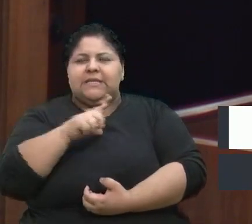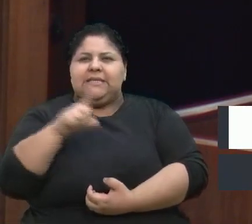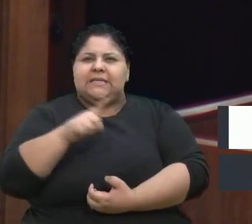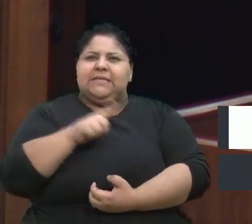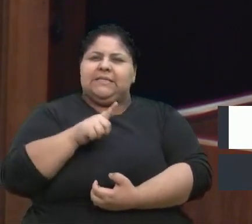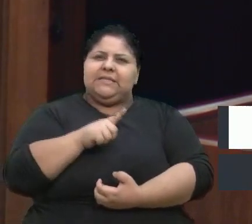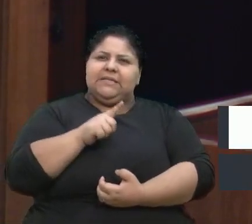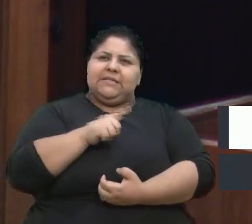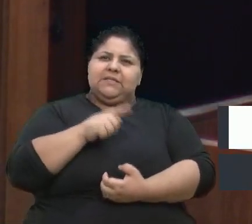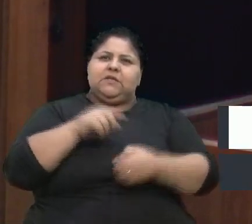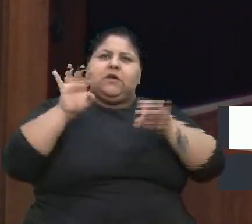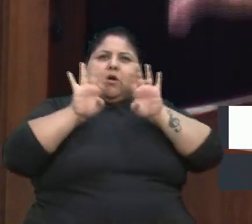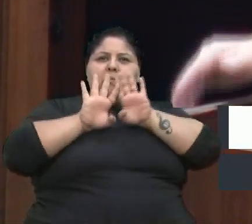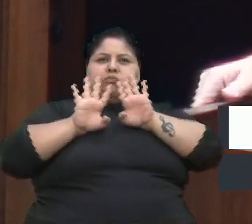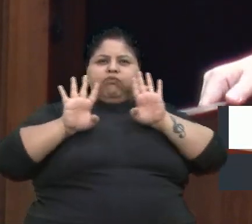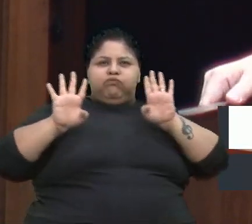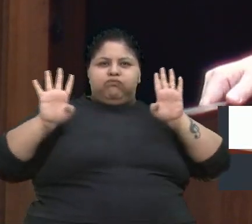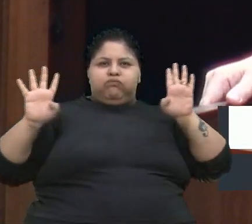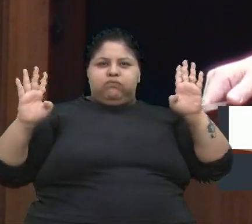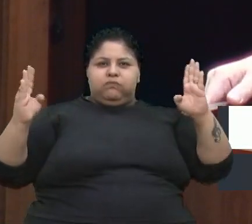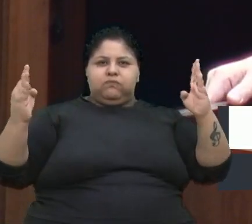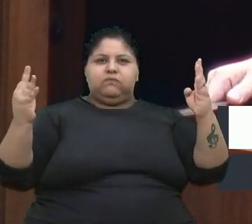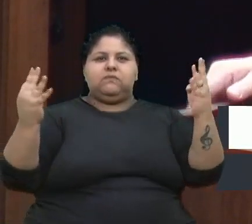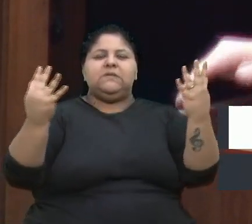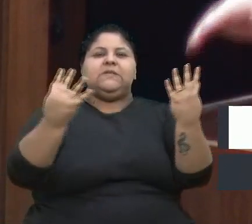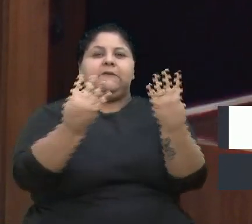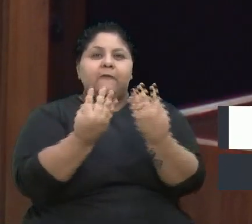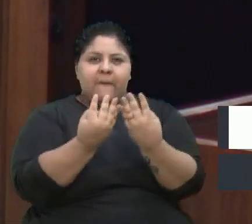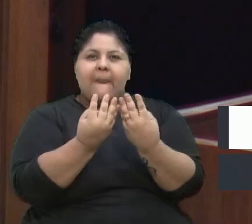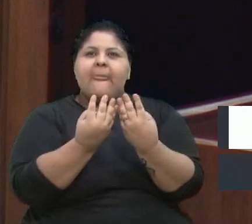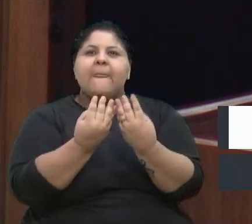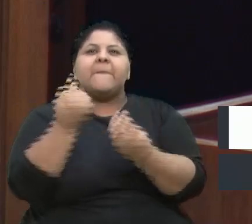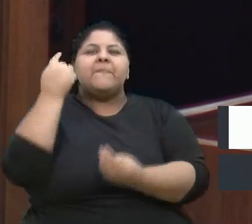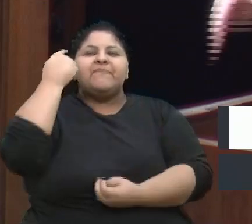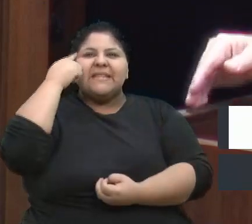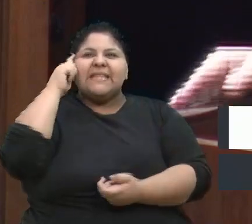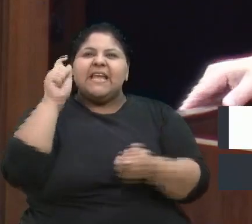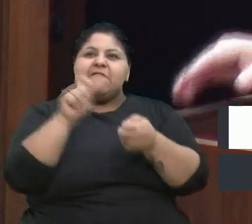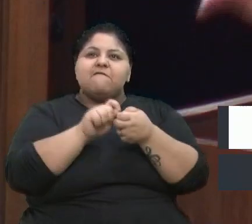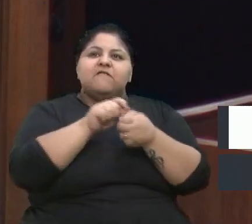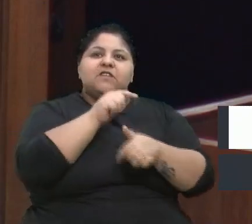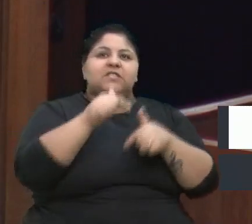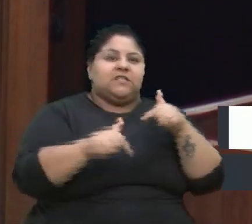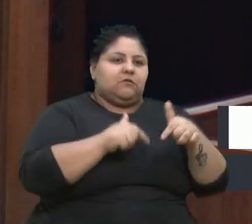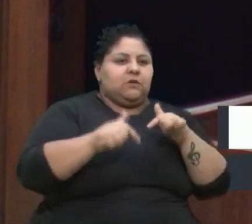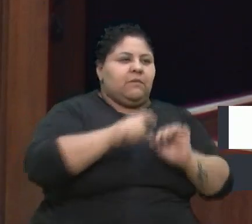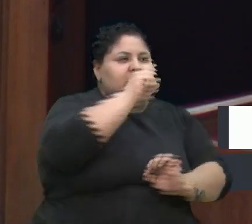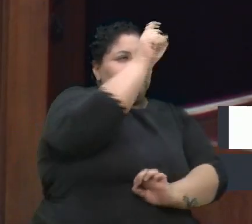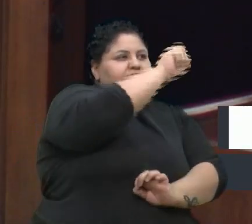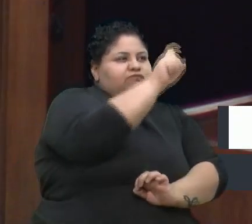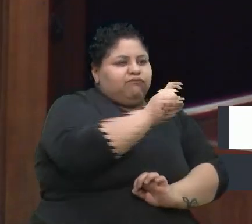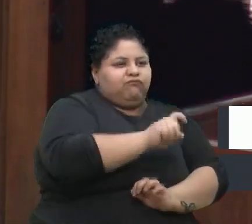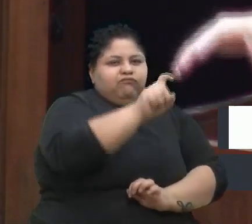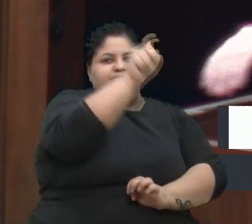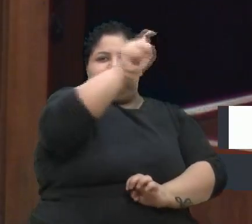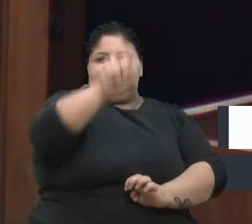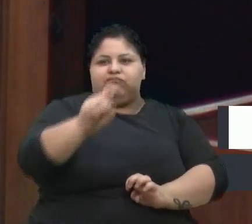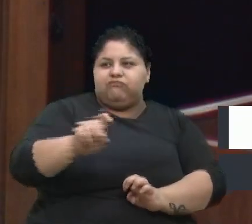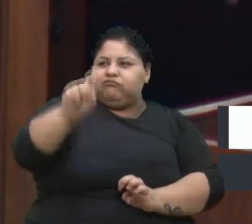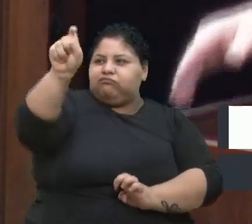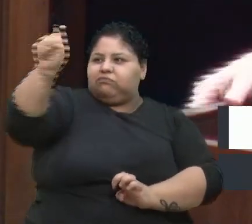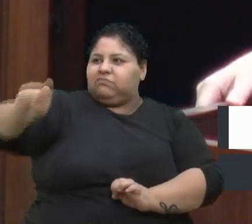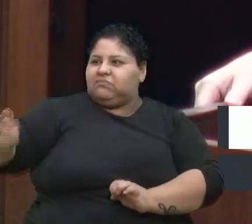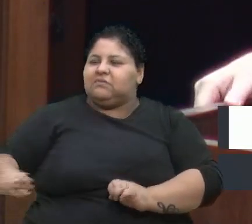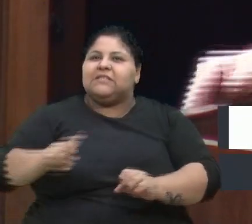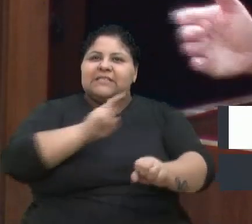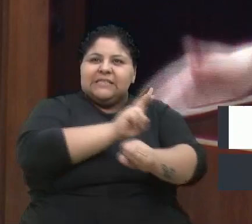desde a Plácido de Castro até a Santos Dumont, que a ideia é a gente se fazer um trabalho de grafite em todo ele, né, preservando também